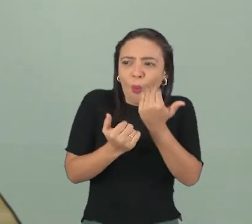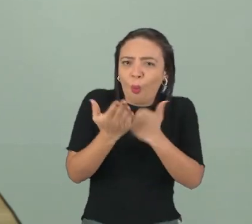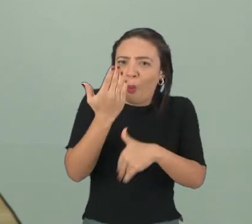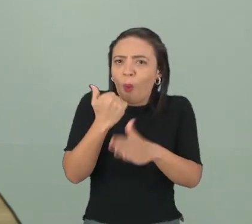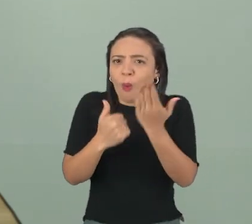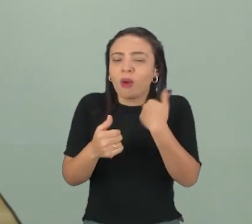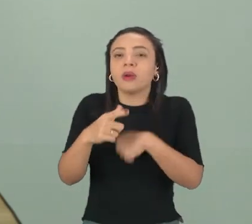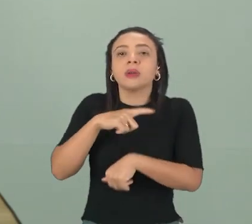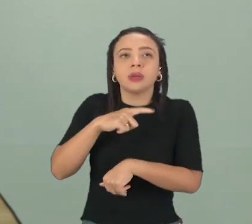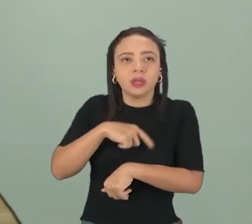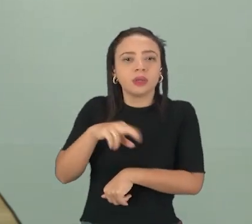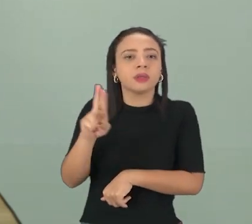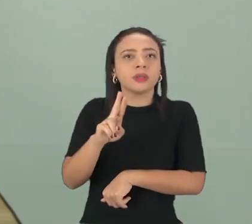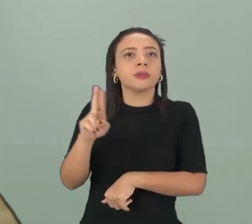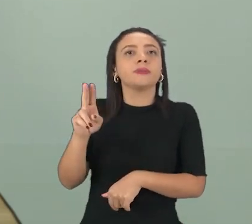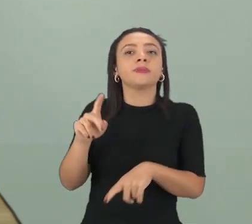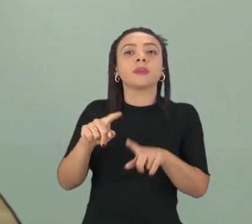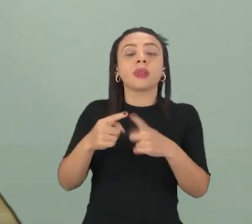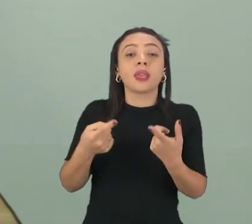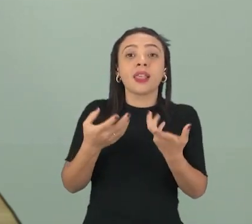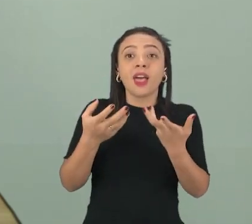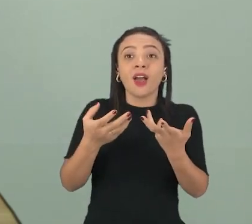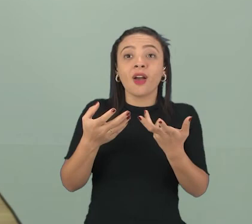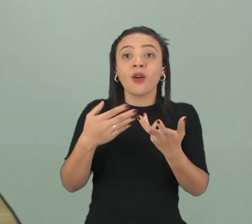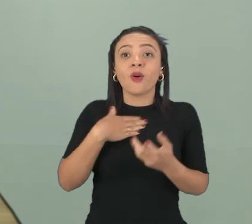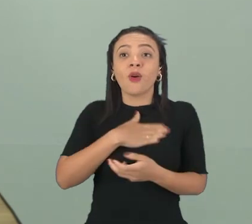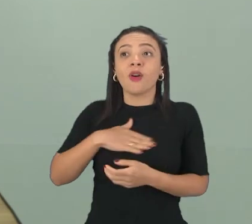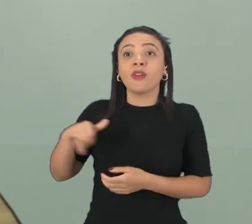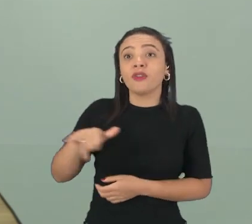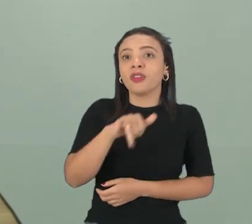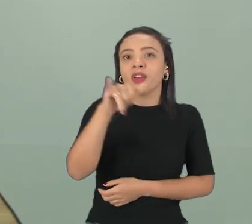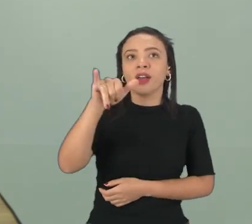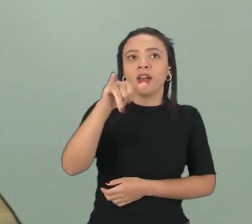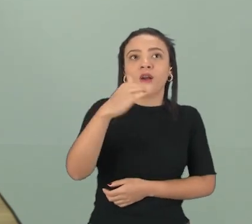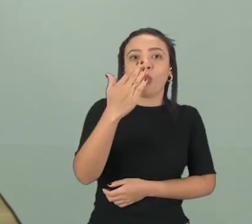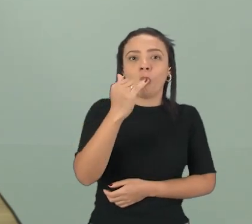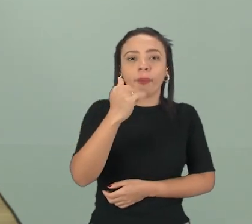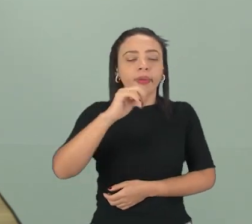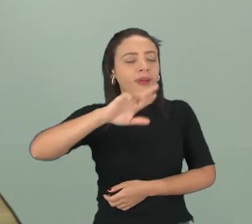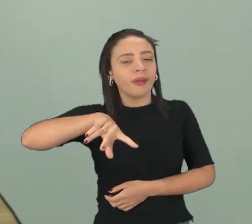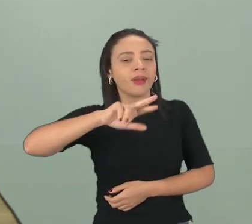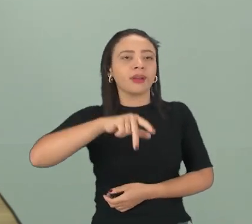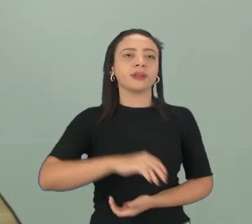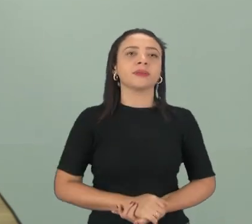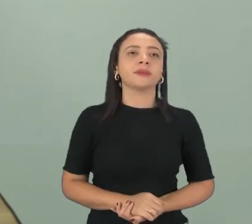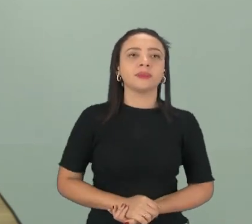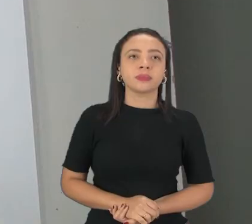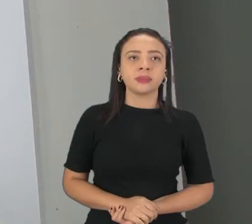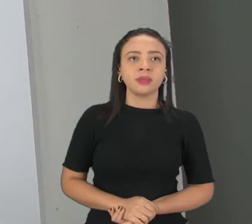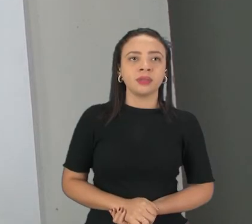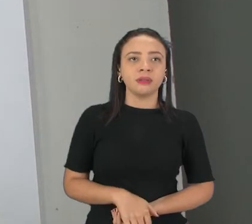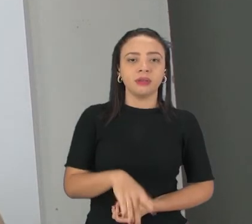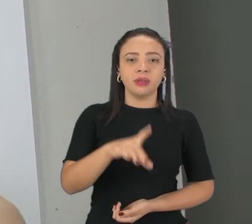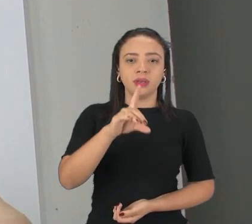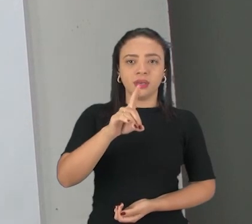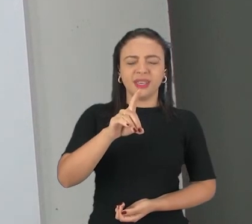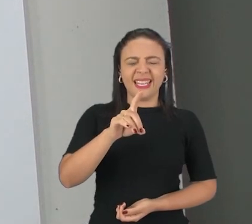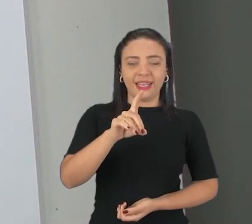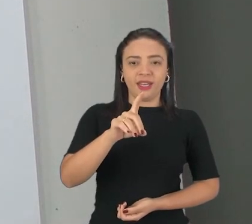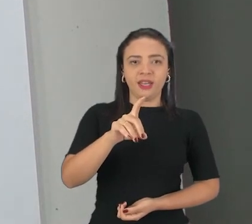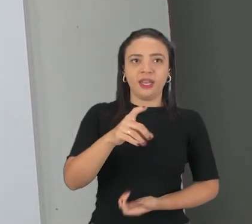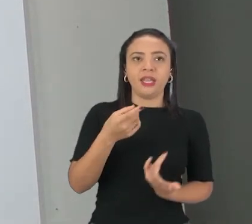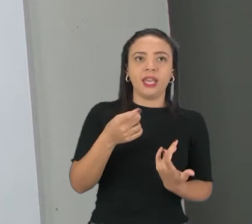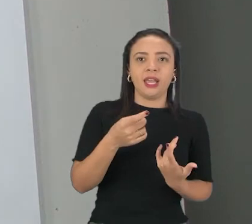fala aqui de guludice, mas é geográfica, então não é de comer, não é gulosa de comer. Travessa